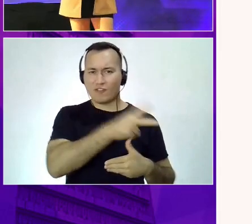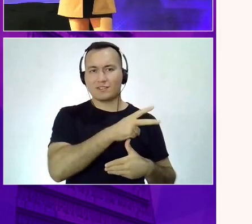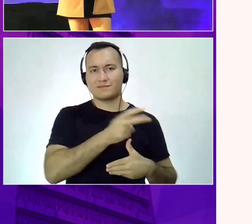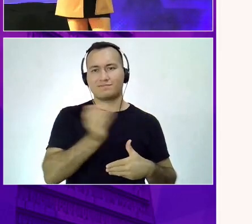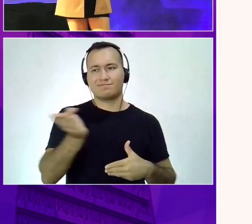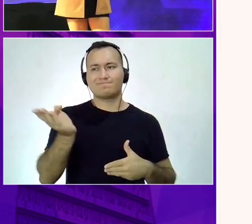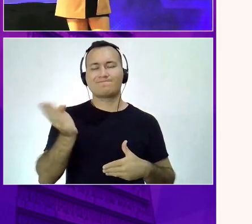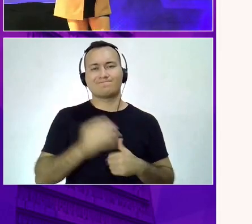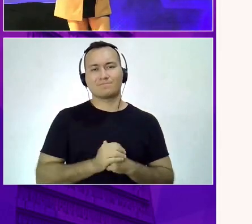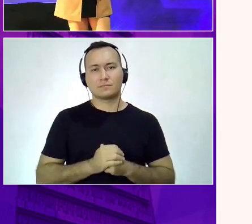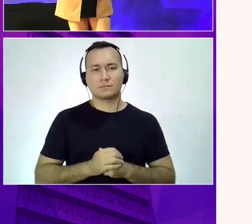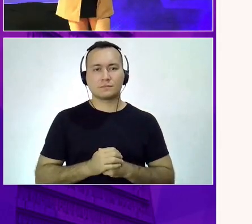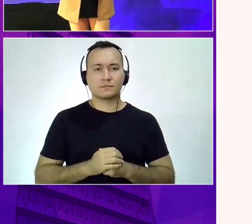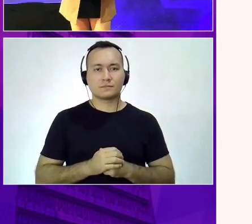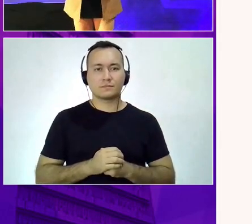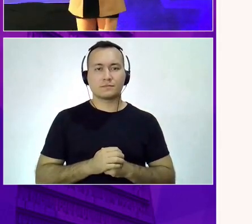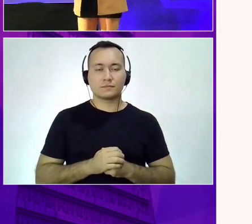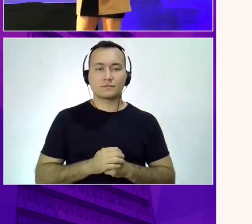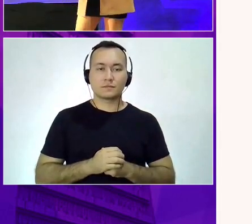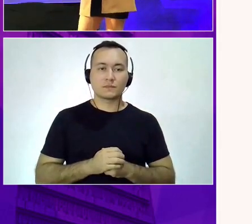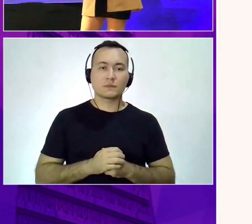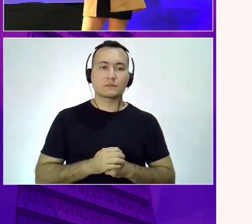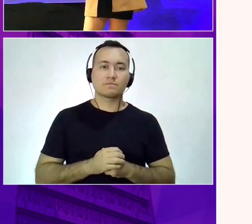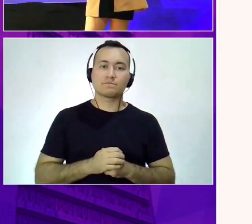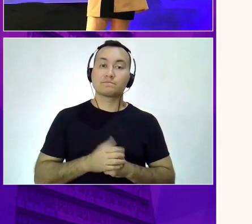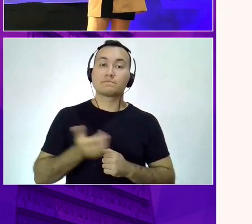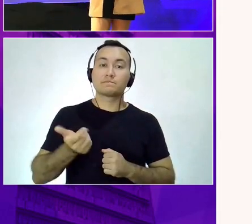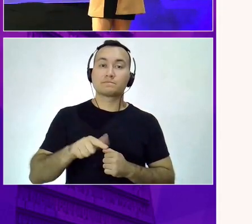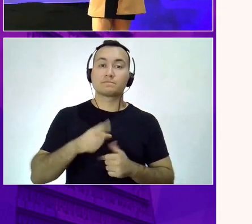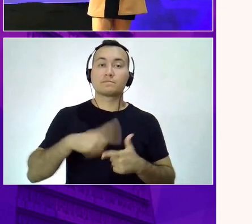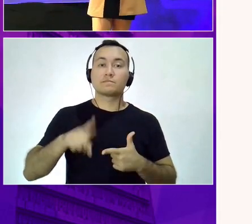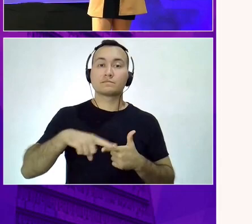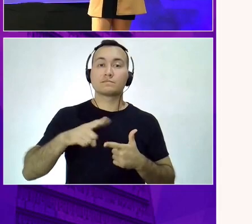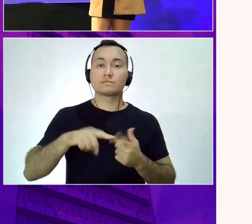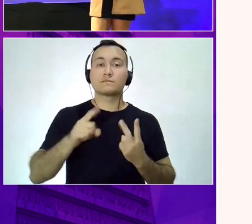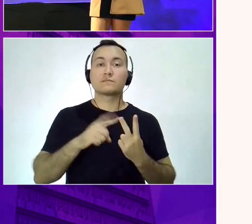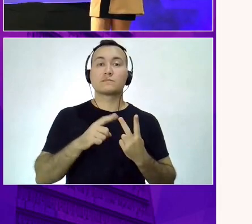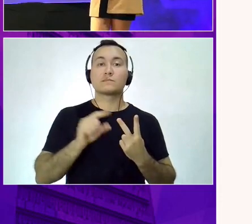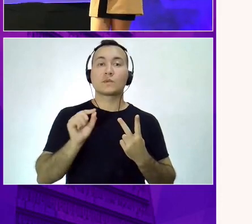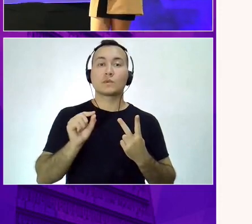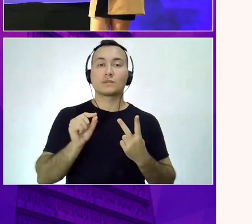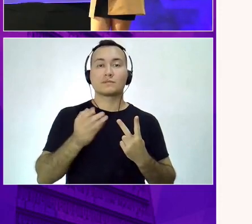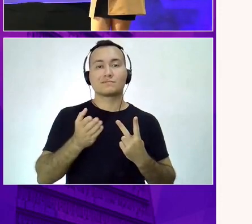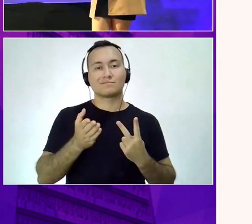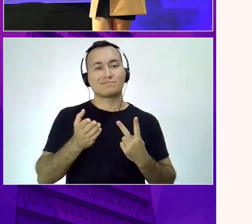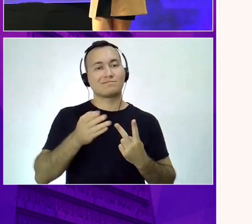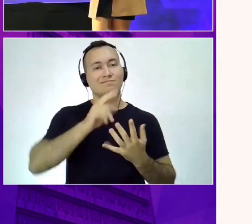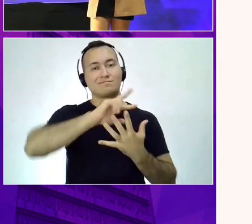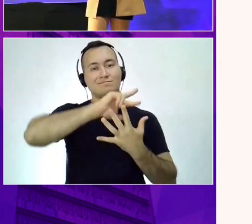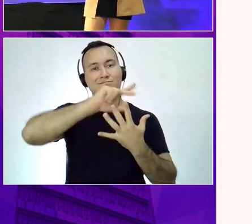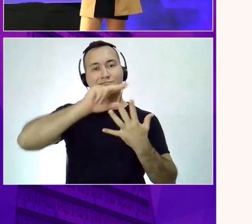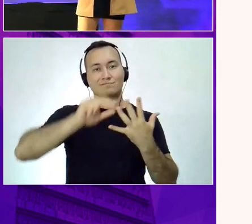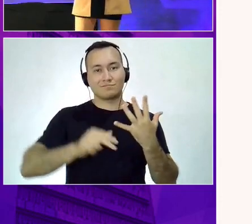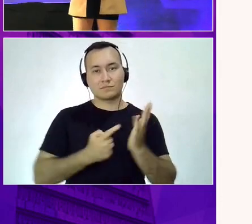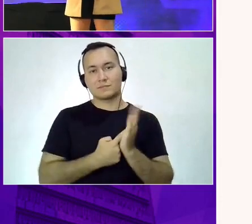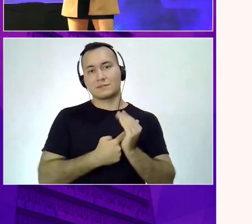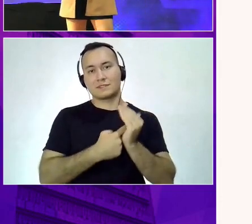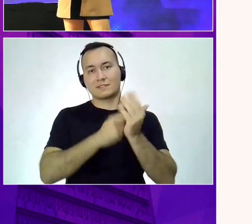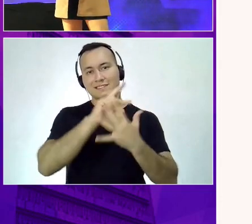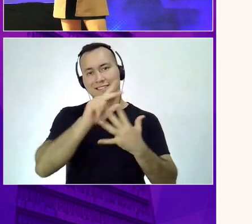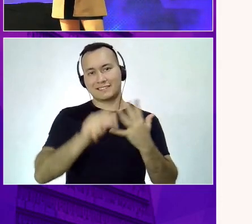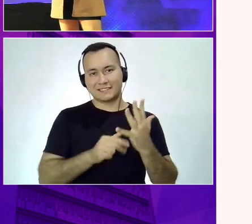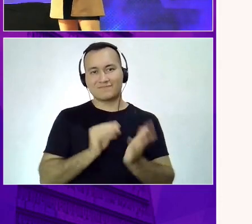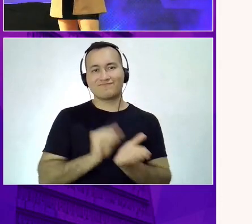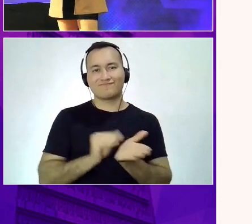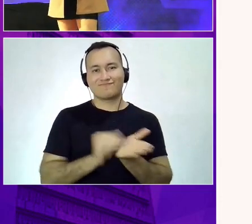que a gente tem no uso de microserviços, diversidade tecnológica. Quando você trabalha numa empresa muito grande,